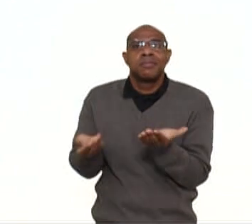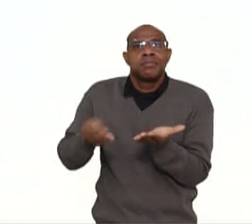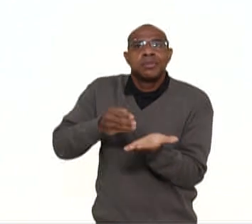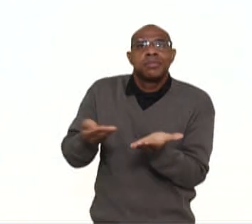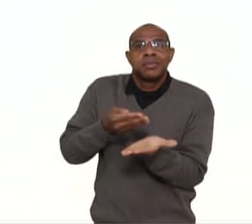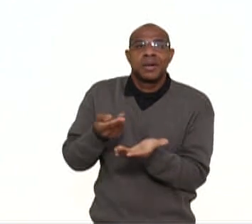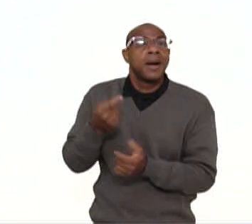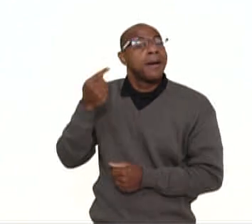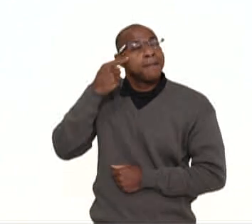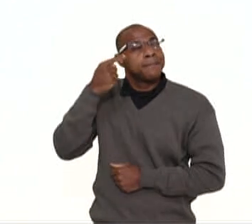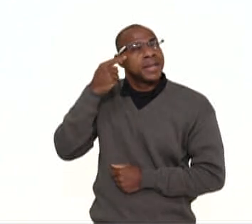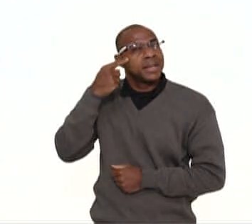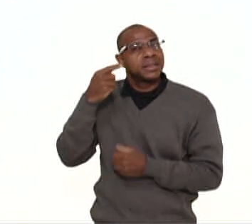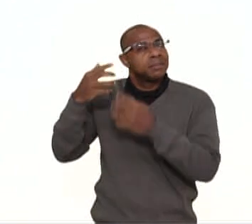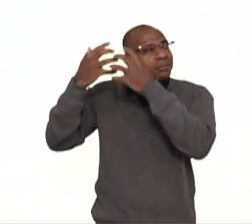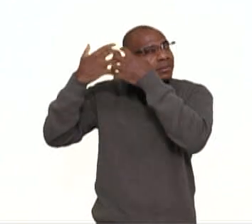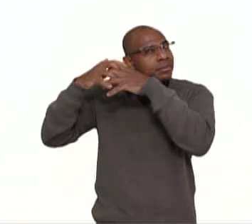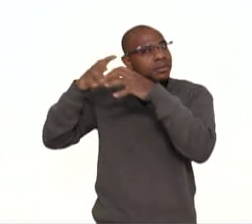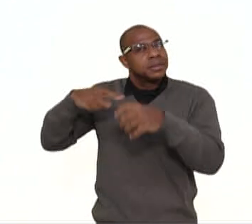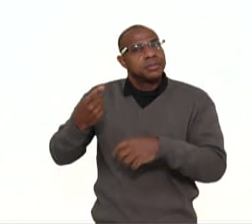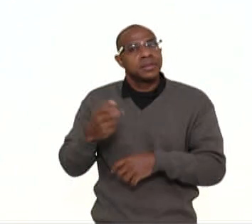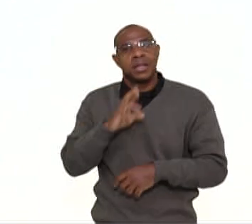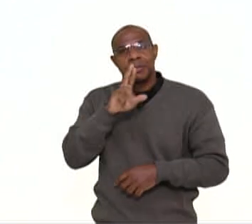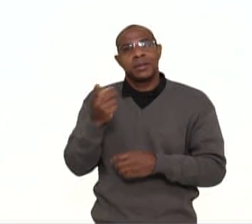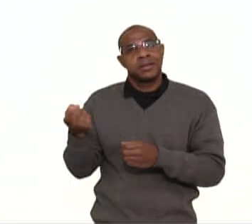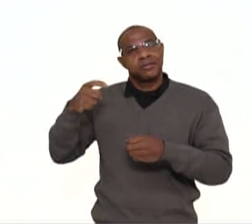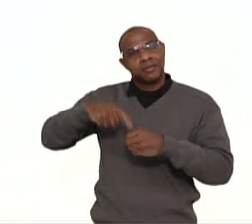bom? Eu já volto com a resposta.